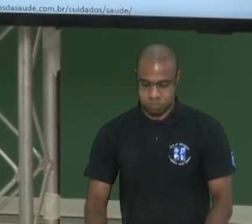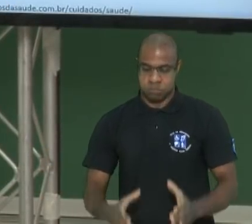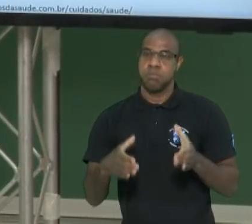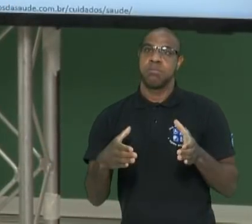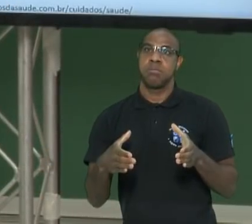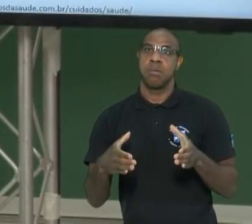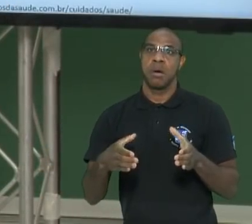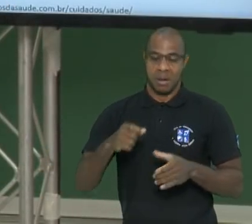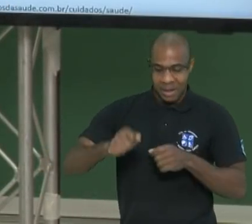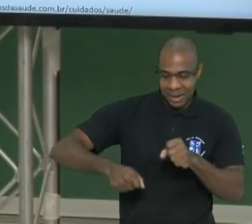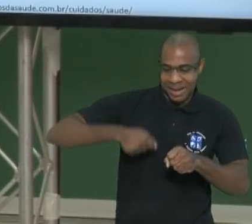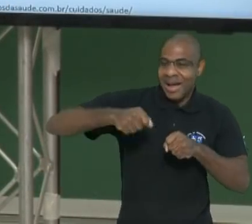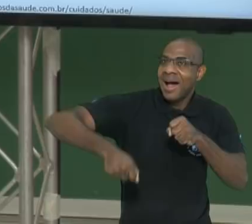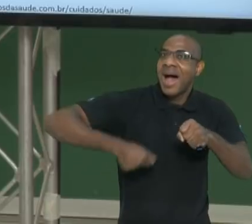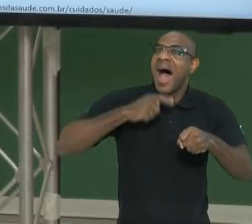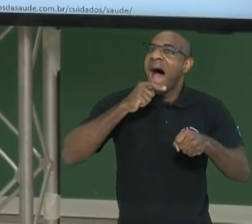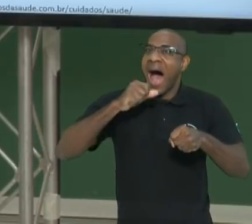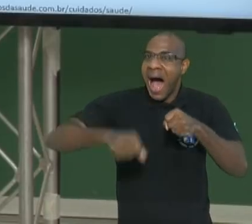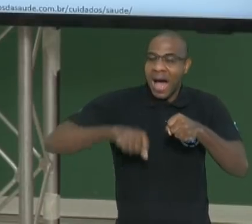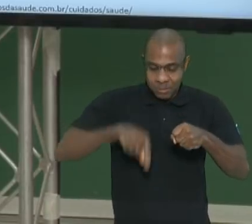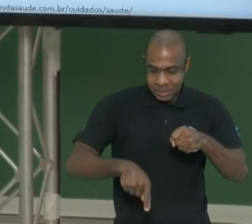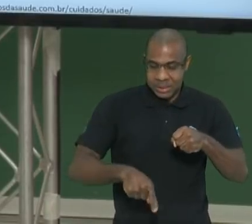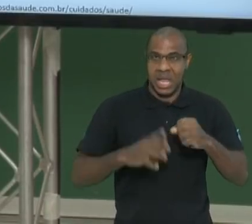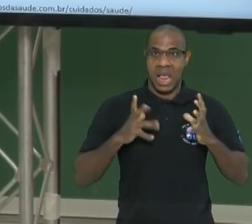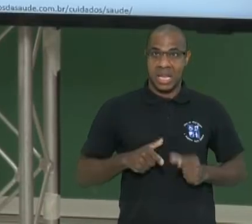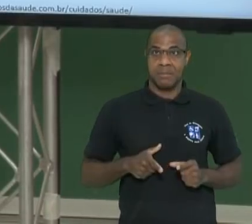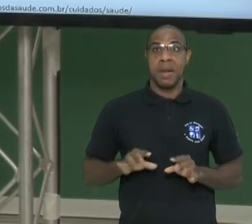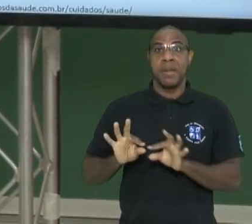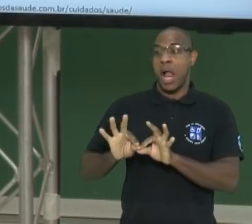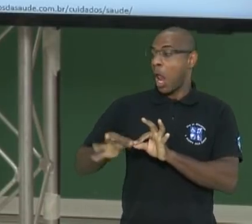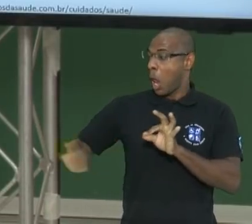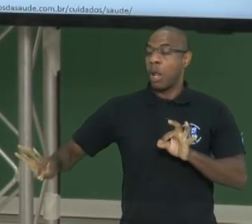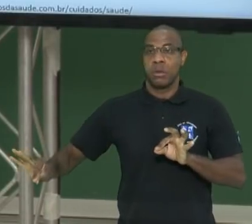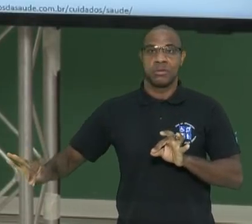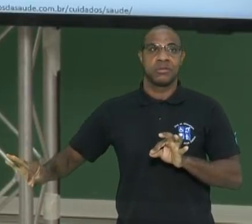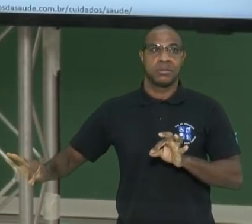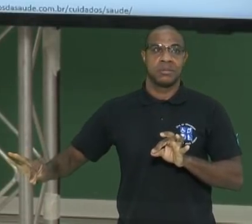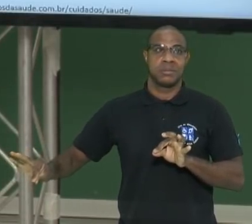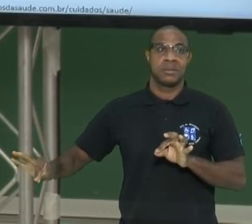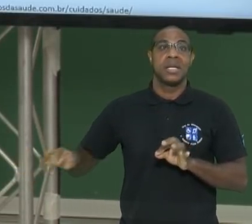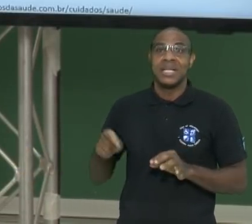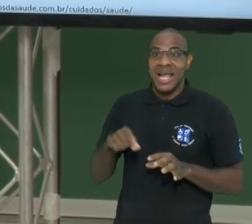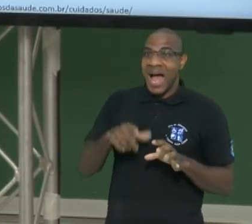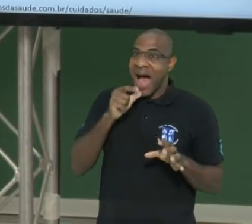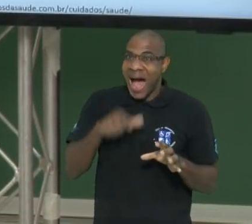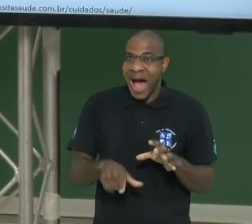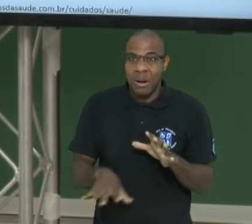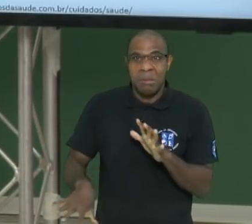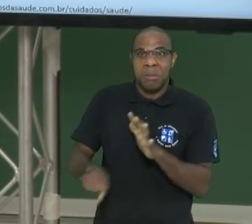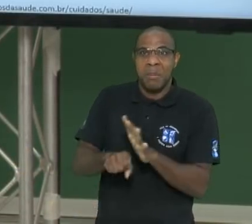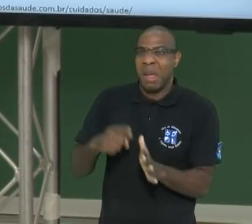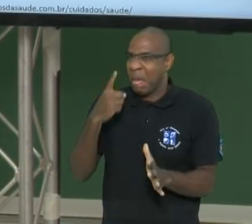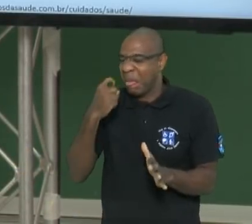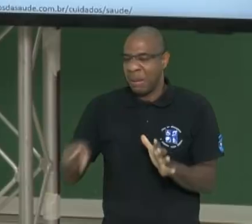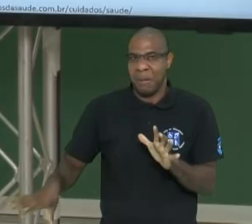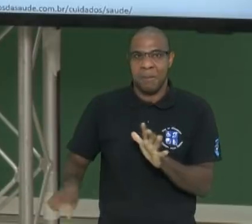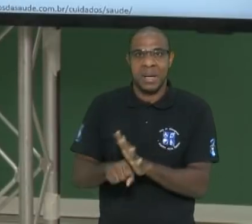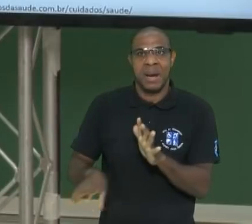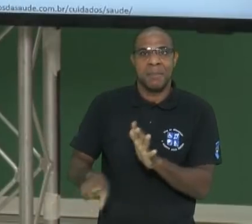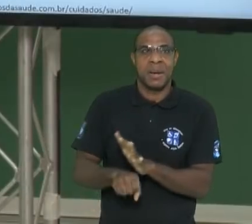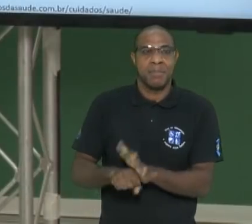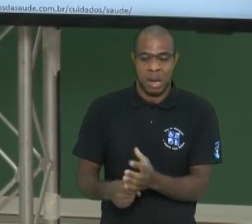não haver a contaminação dessa água. Porque se essa água estiver contaminada, ela vai ser utilizada, por exemplo,